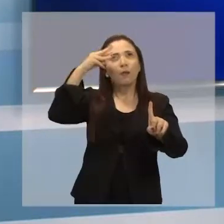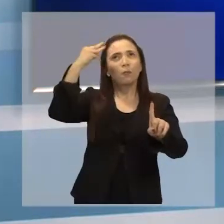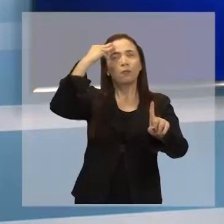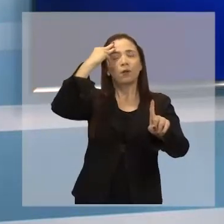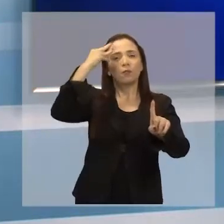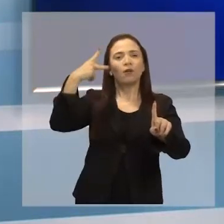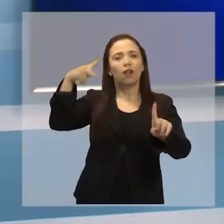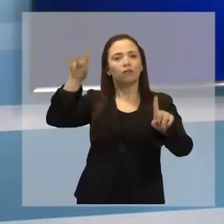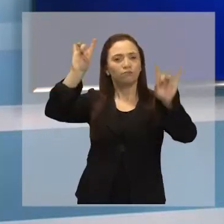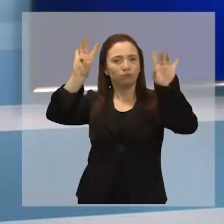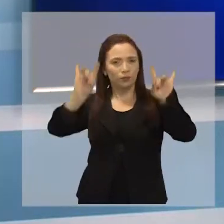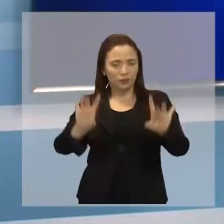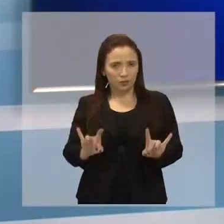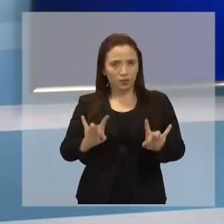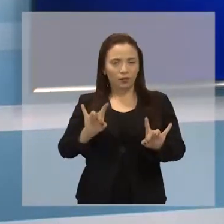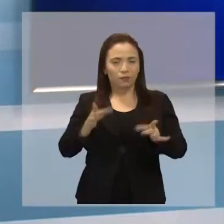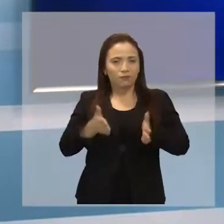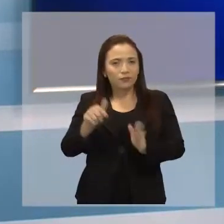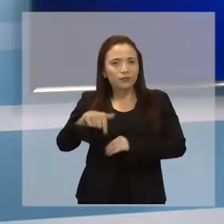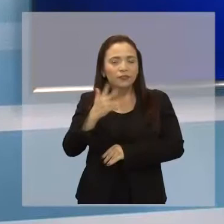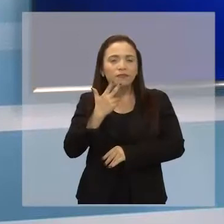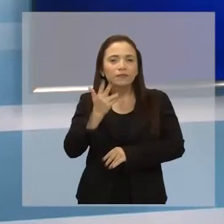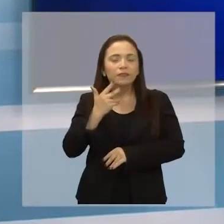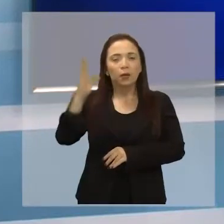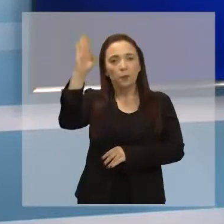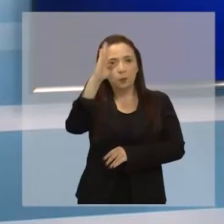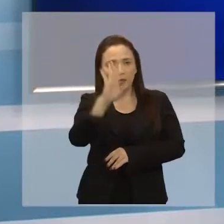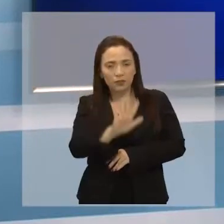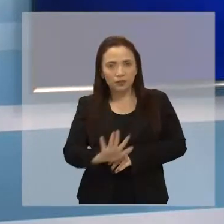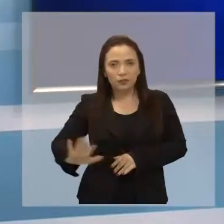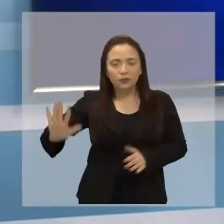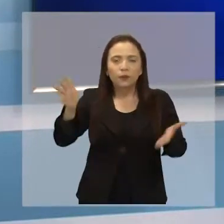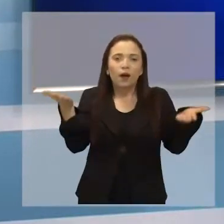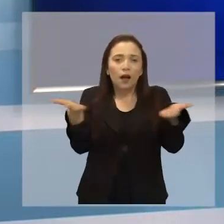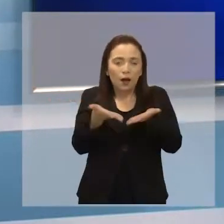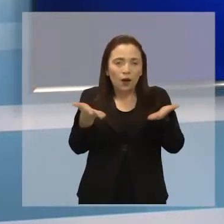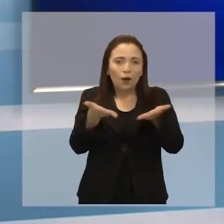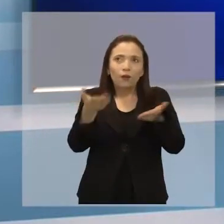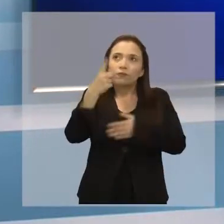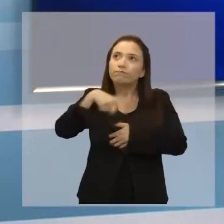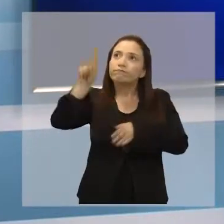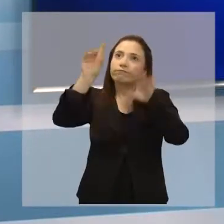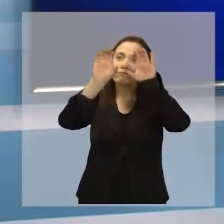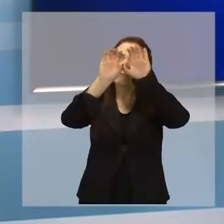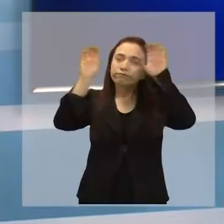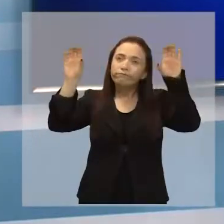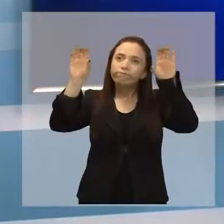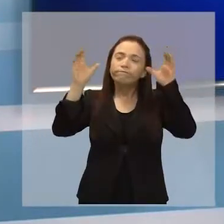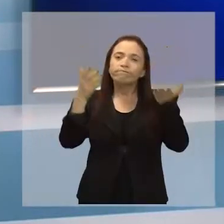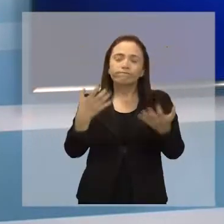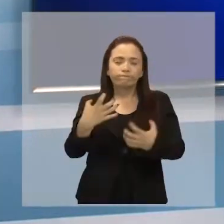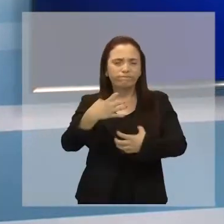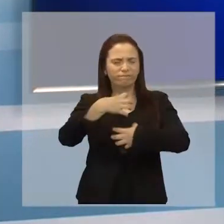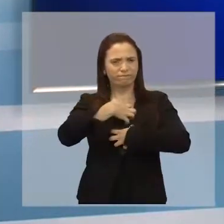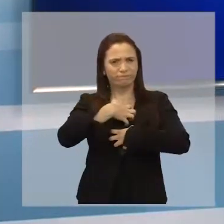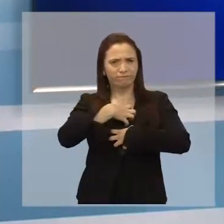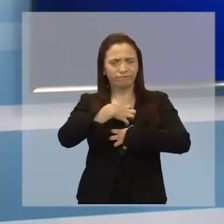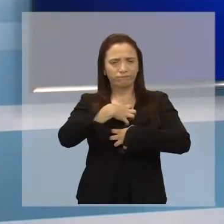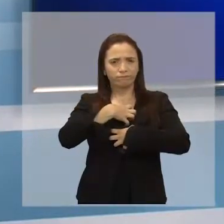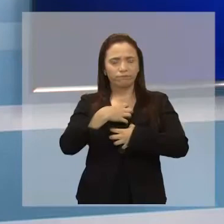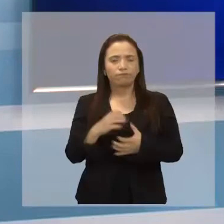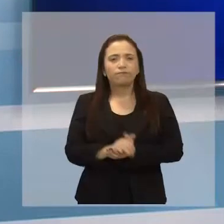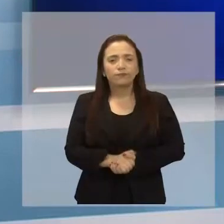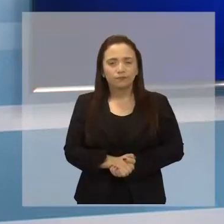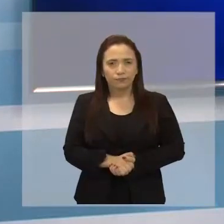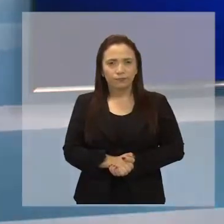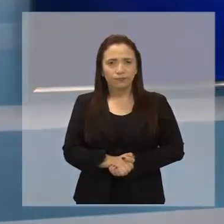este grande cearense, a este grande brasileiro, que agora nos deixando um vazio muito grande para todos